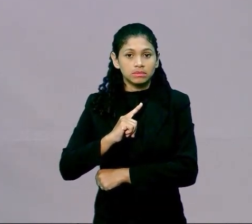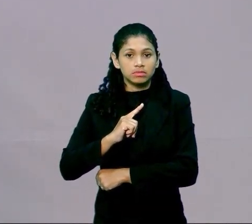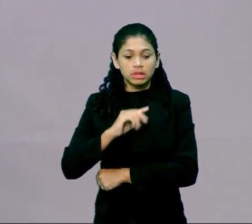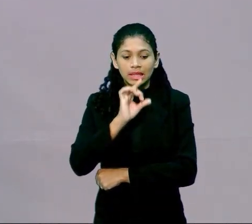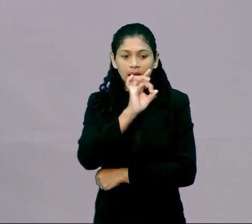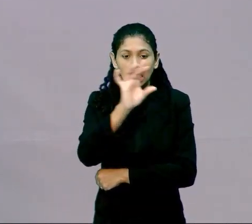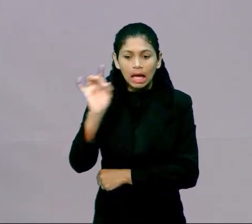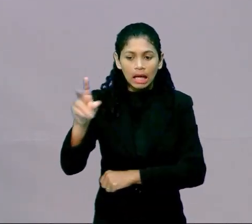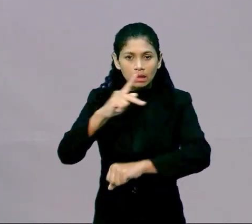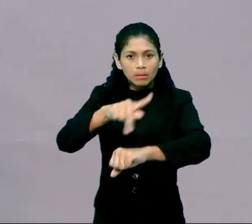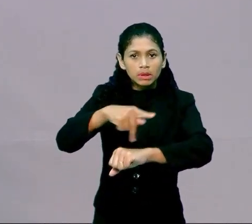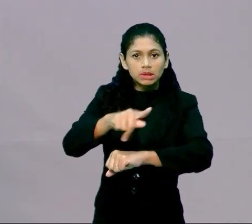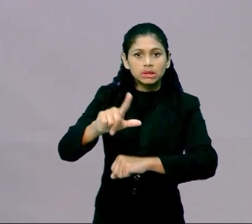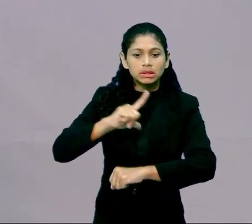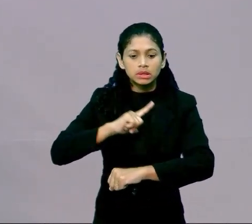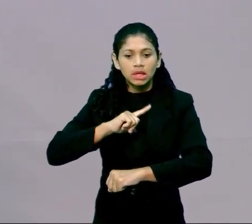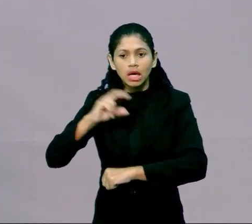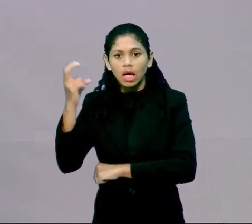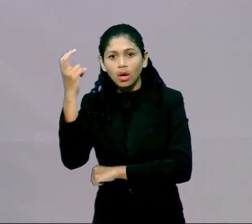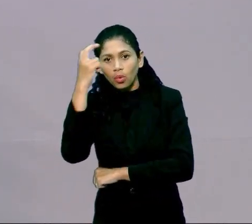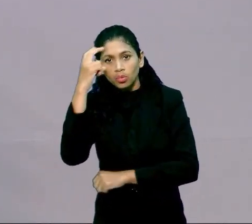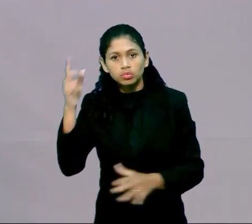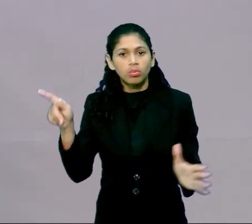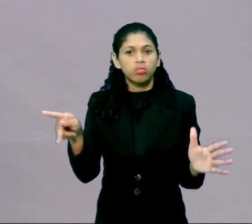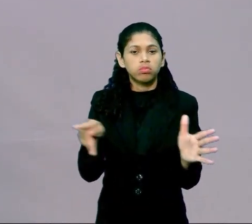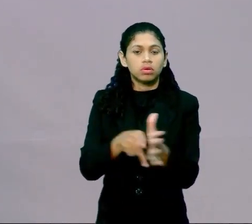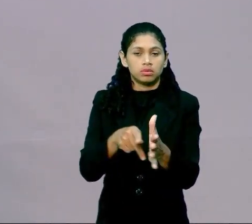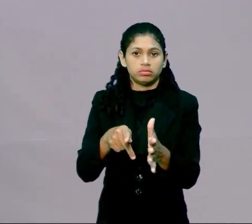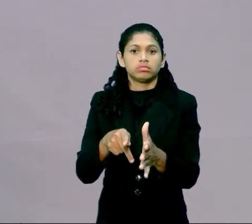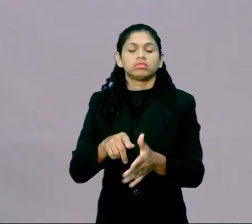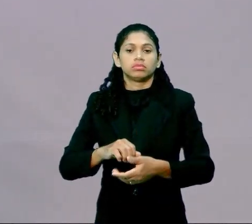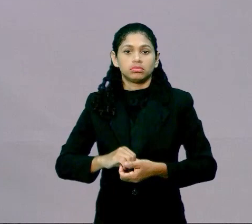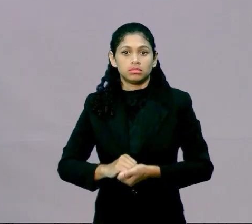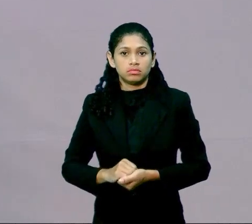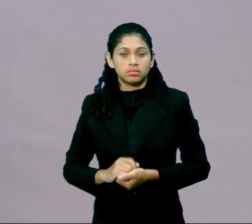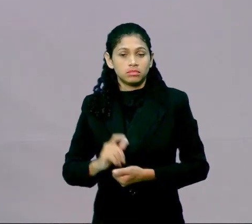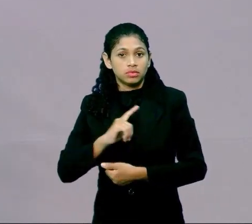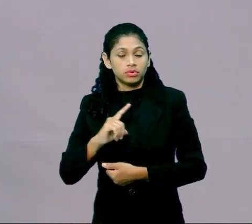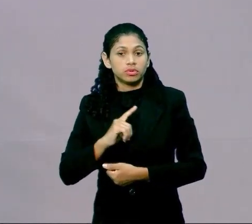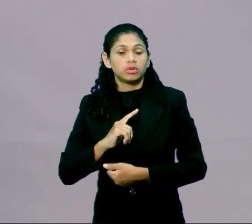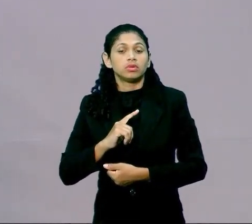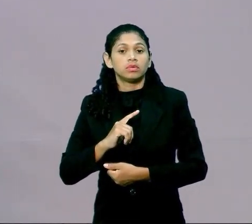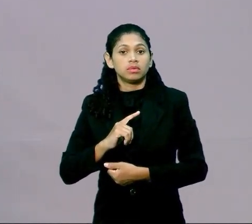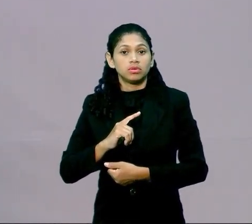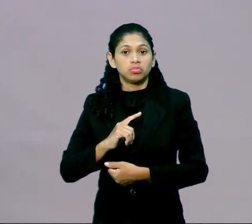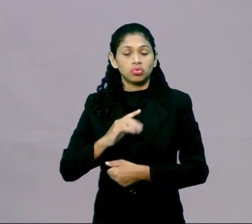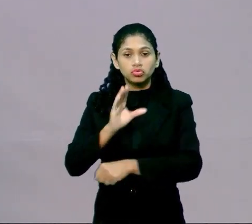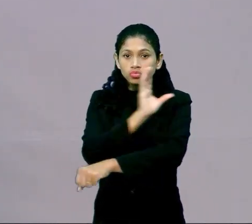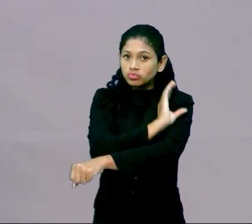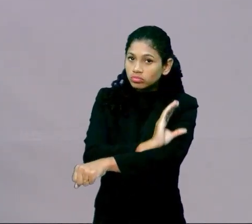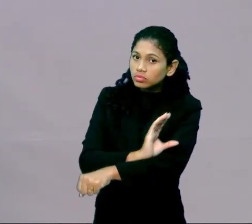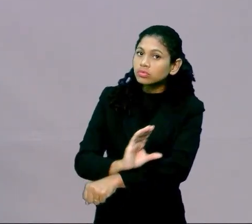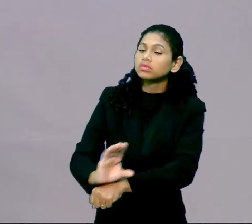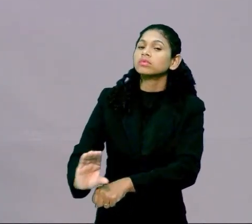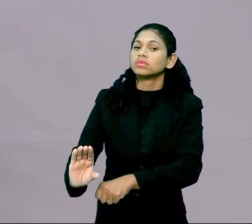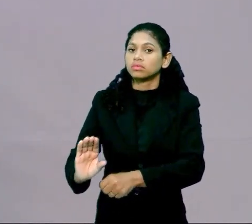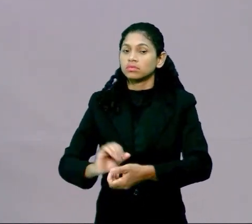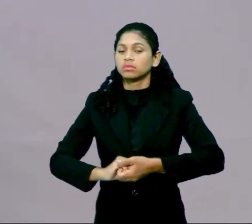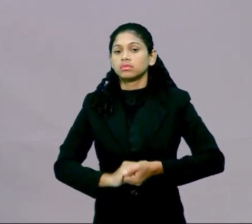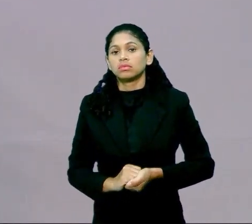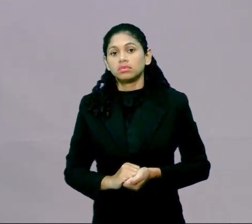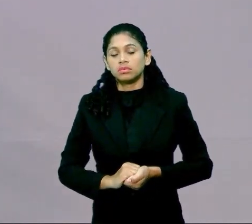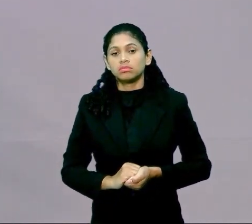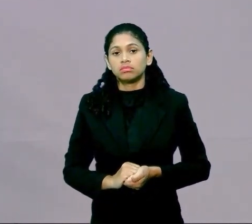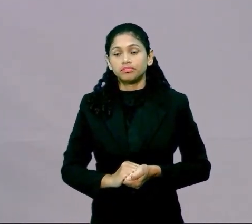povo, cada país, cada sociedade tem a sua cultura, tem os seus hábitos e muitas das